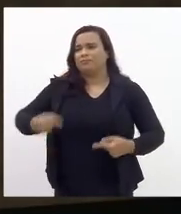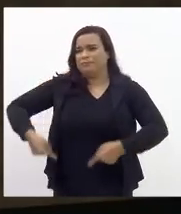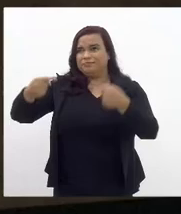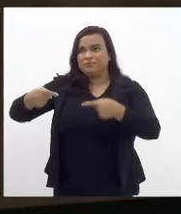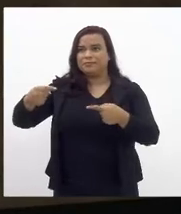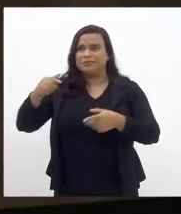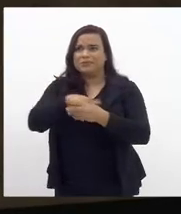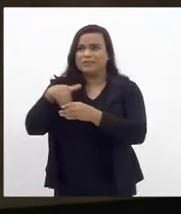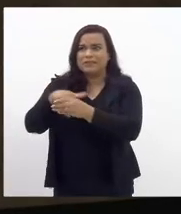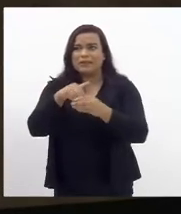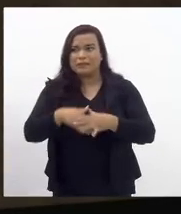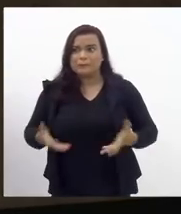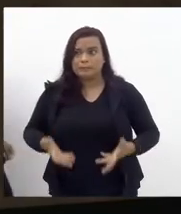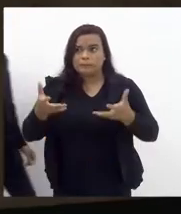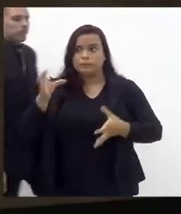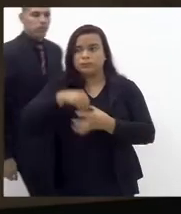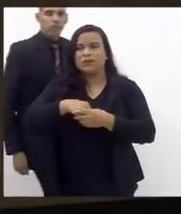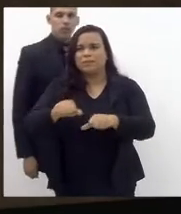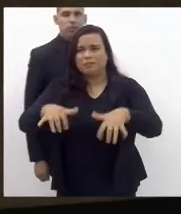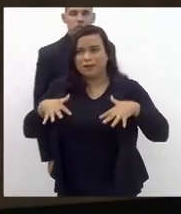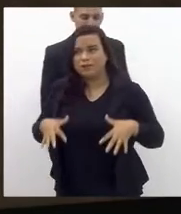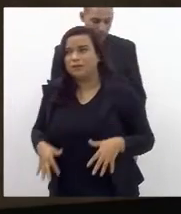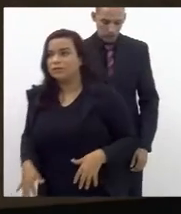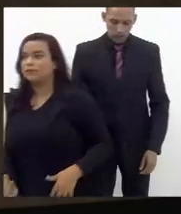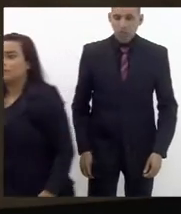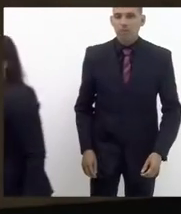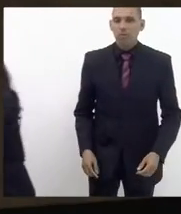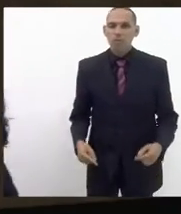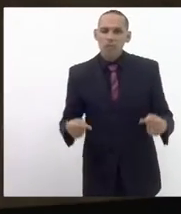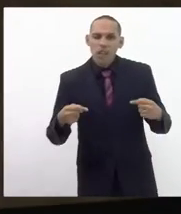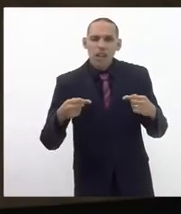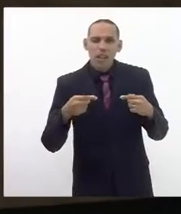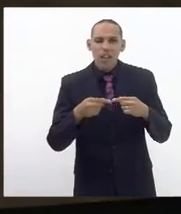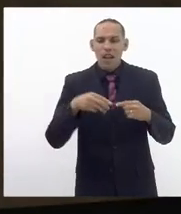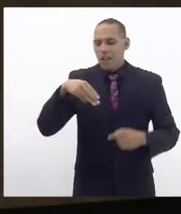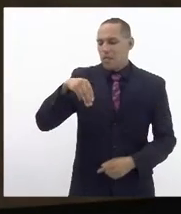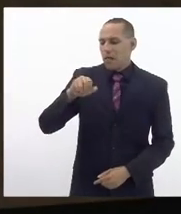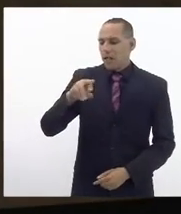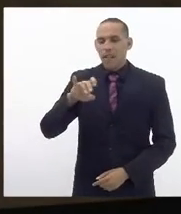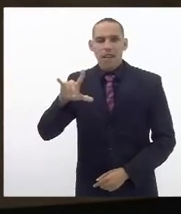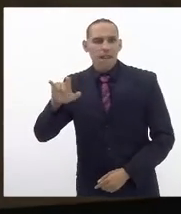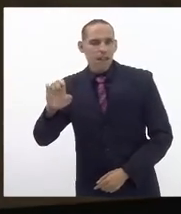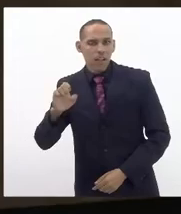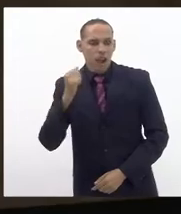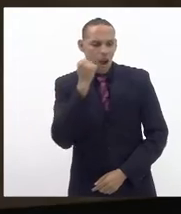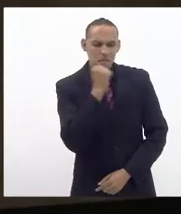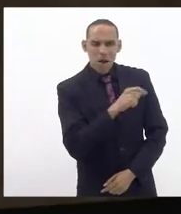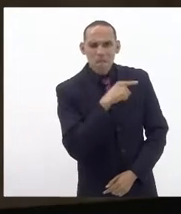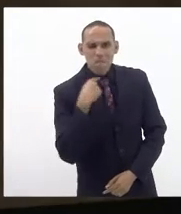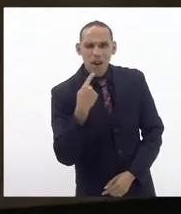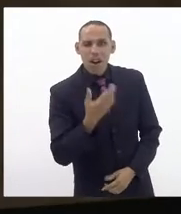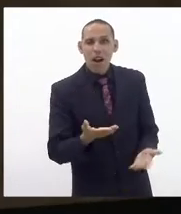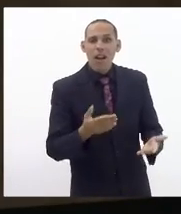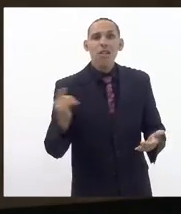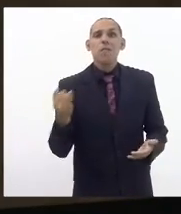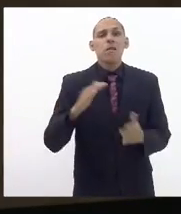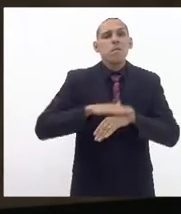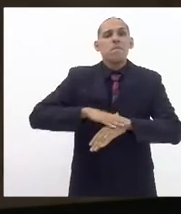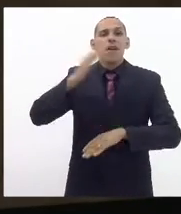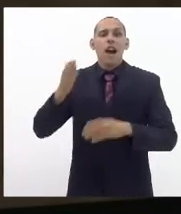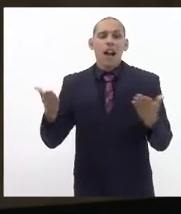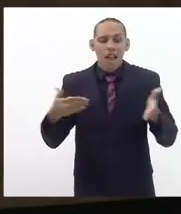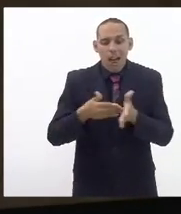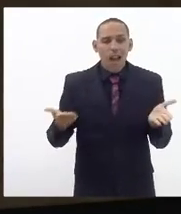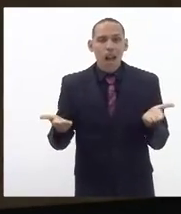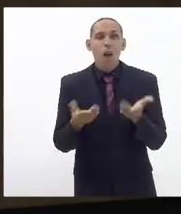plenário. É, quando se faz referência ao assassinato da vereadora Marielle Franco, é bom lembrar o seguinte: o mais importante até agora, nesse